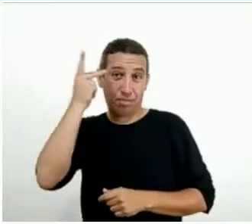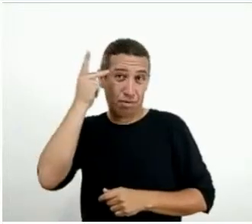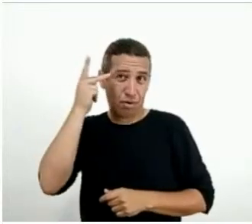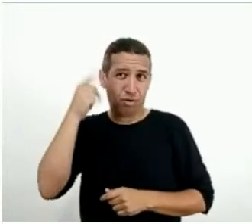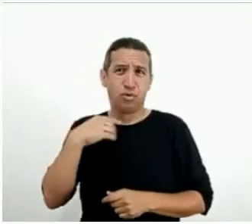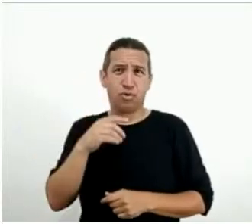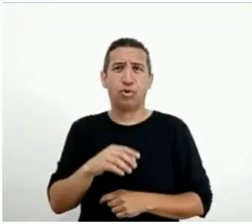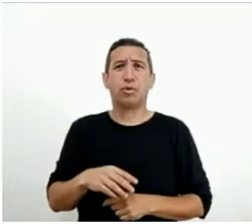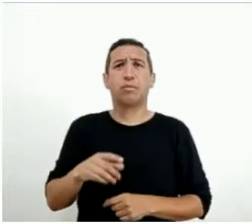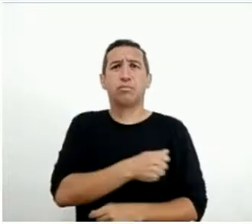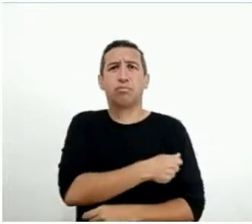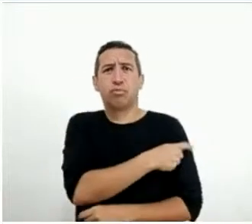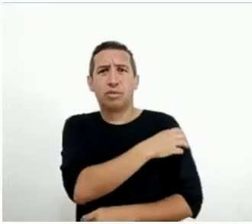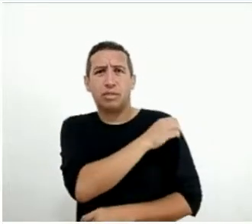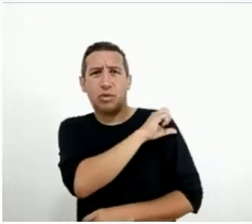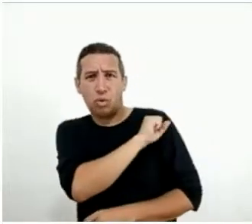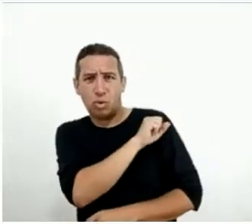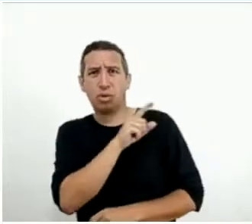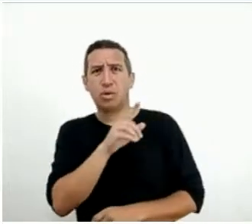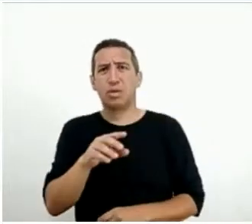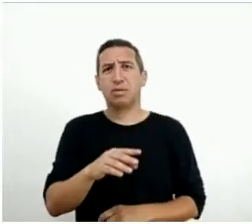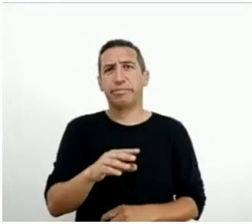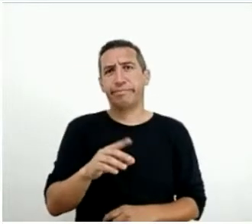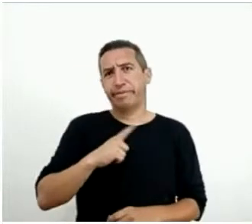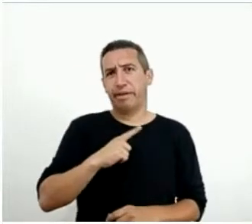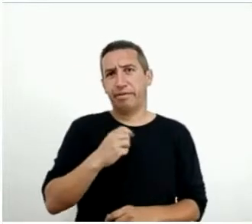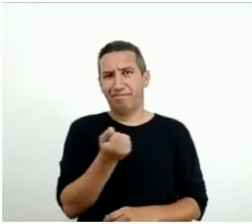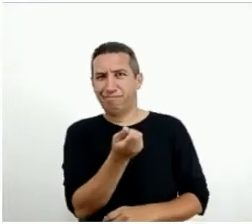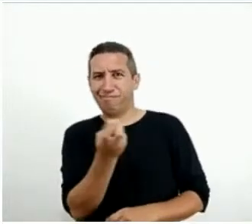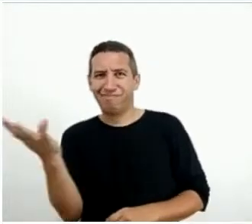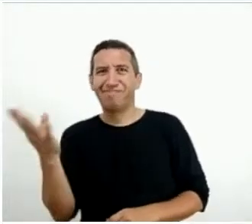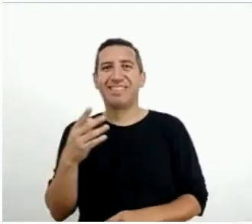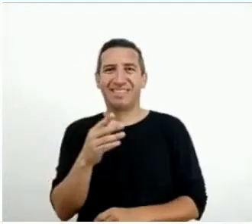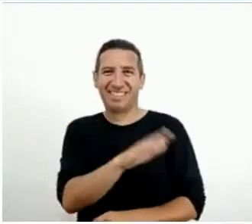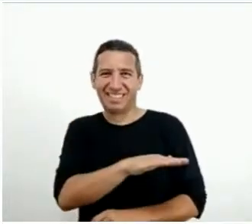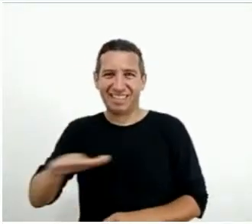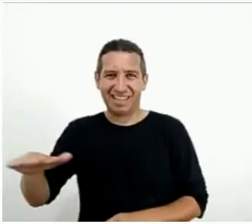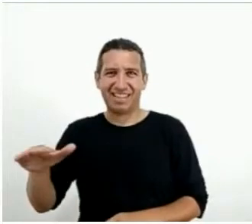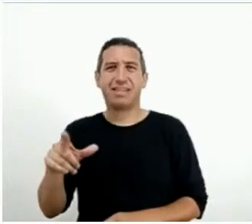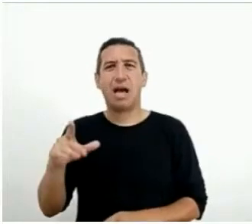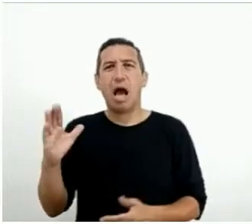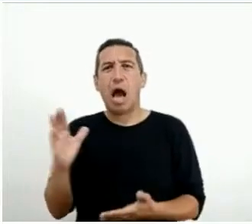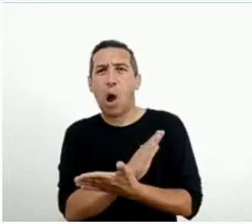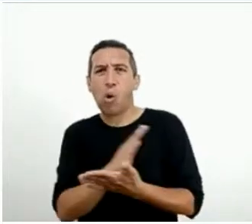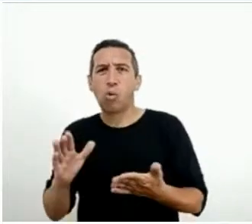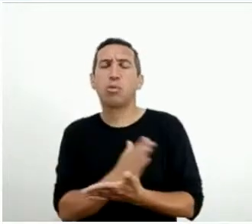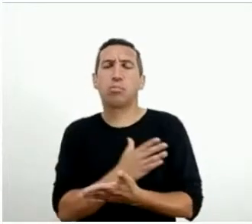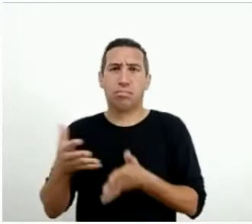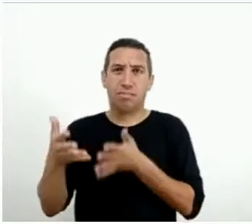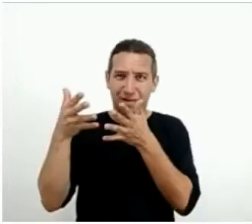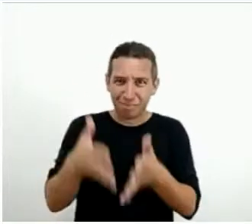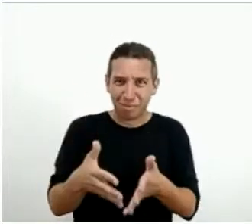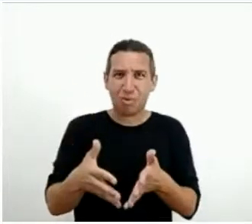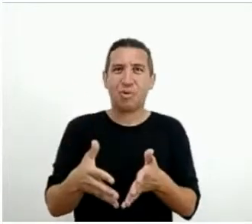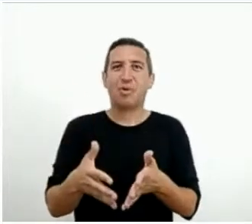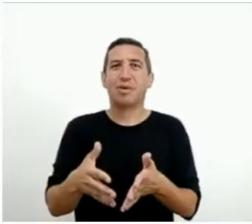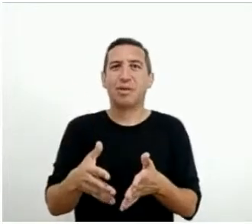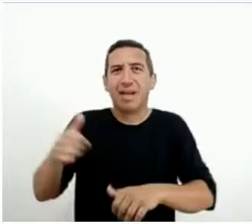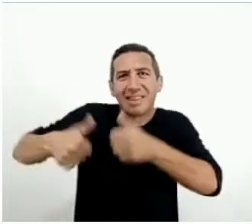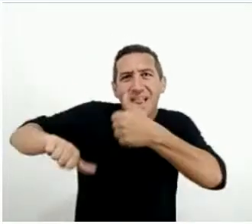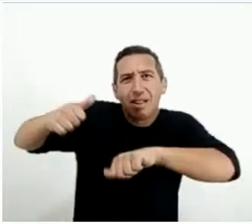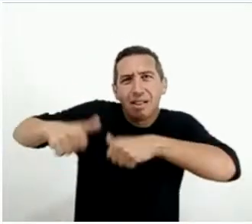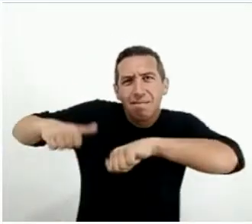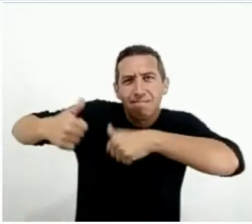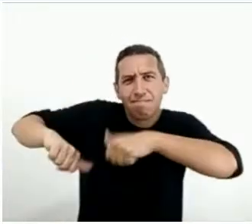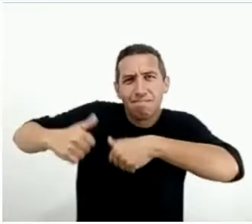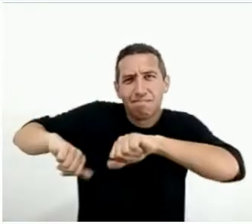de 7.405 crianças, alguns não participaram das análises, por